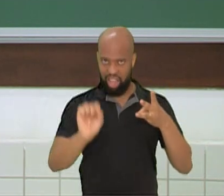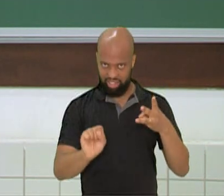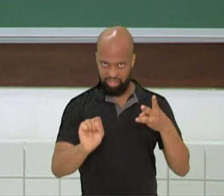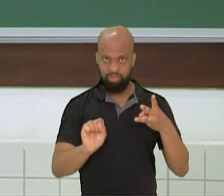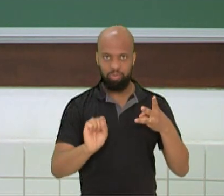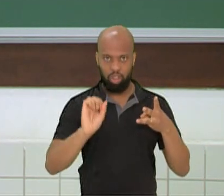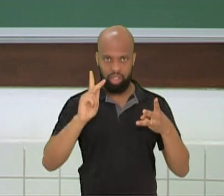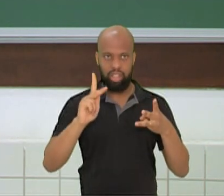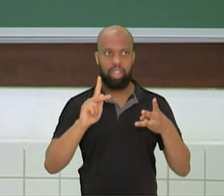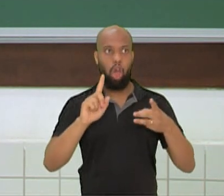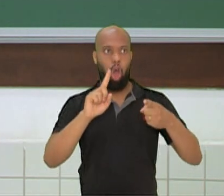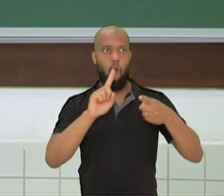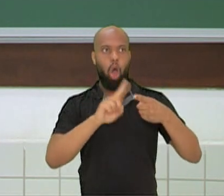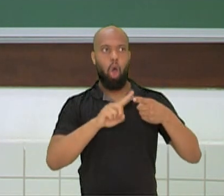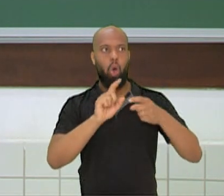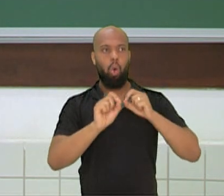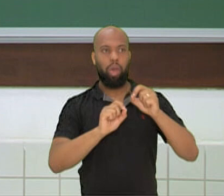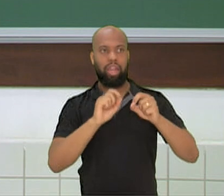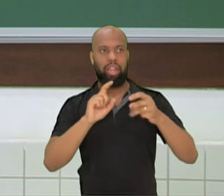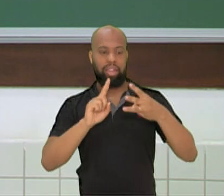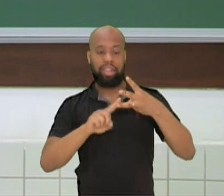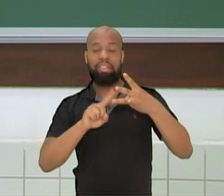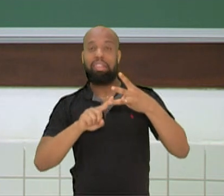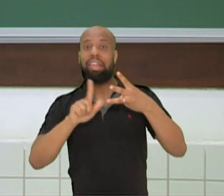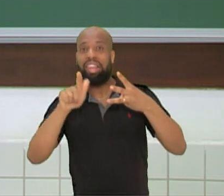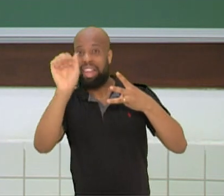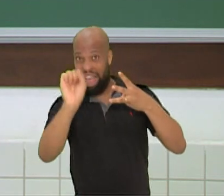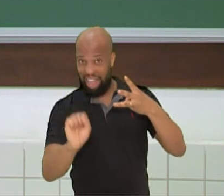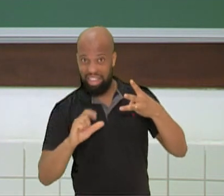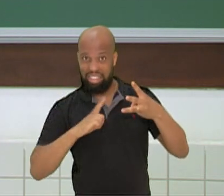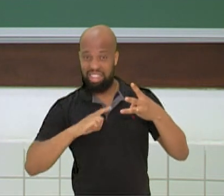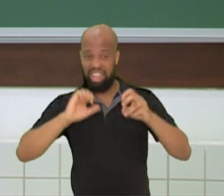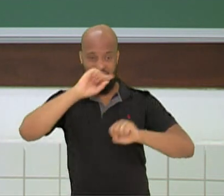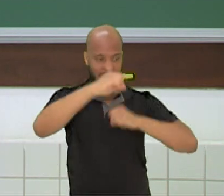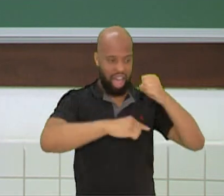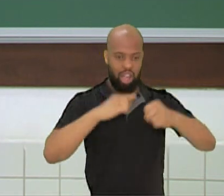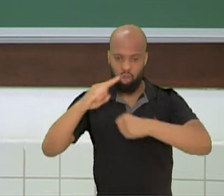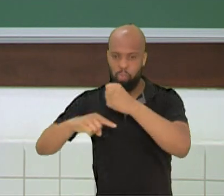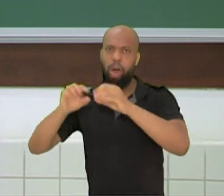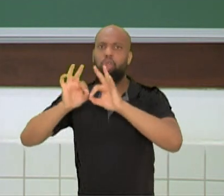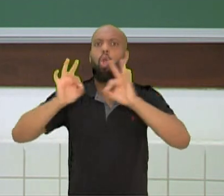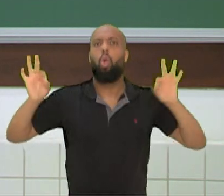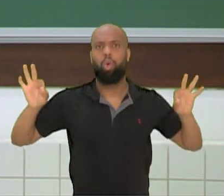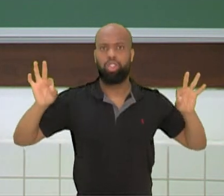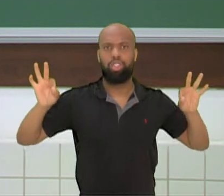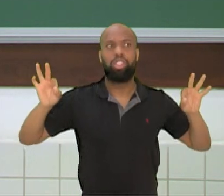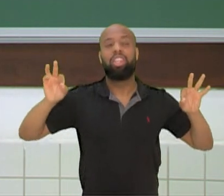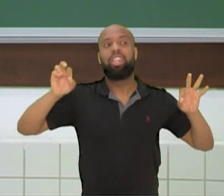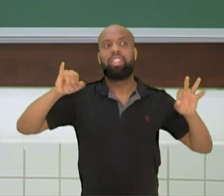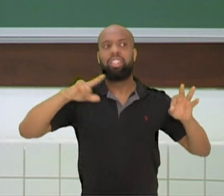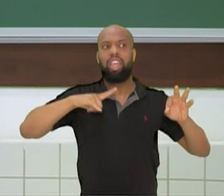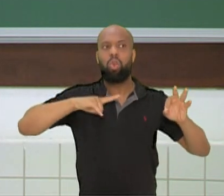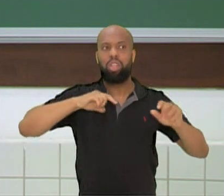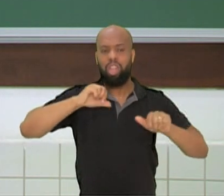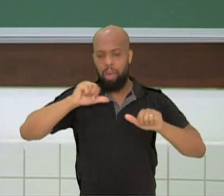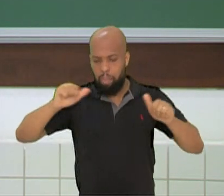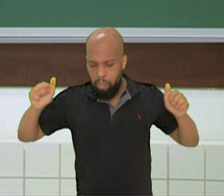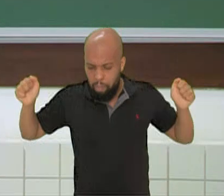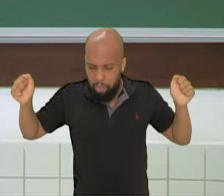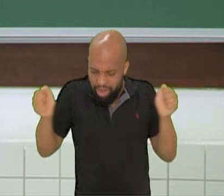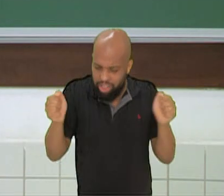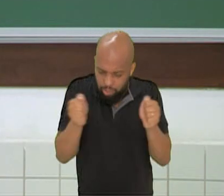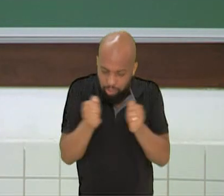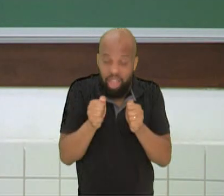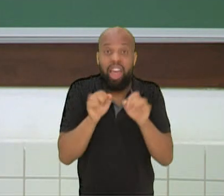referência, imaginando que os átomos estão a uma certa distância entre eles ali. Quando você vai aproximando, vai ser a mudança de estado, você vai estar no